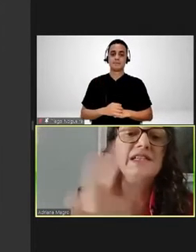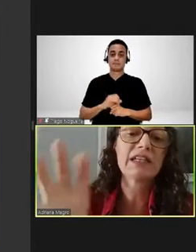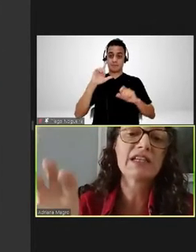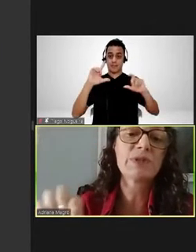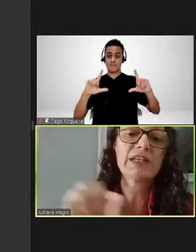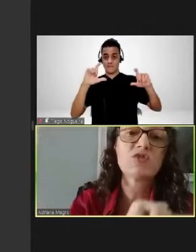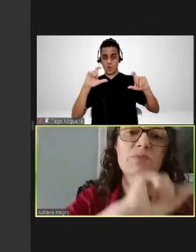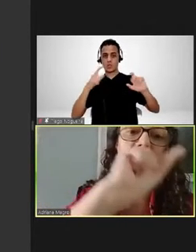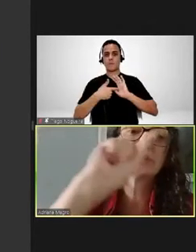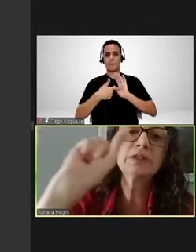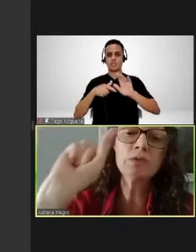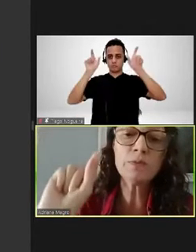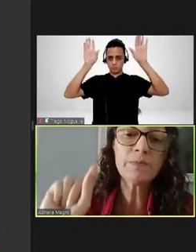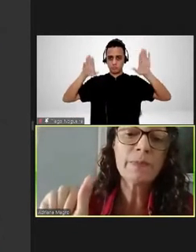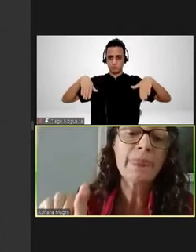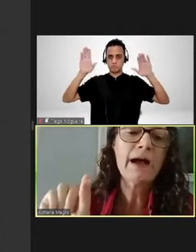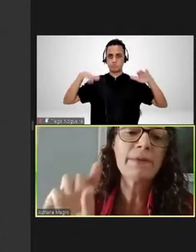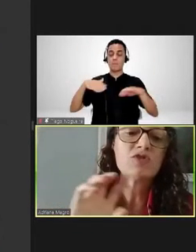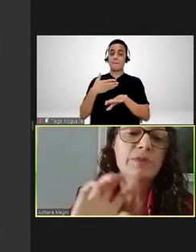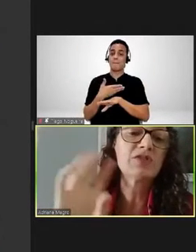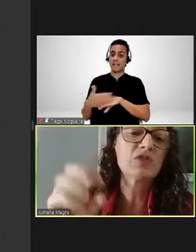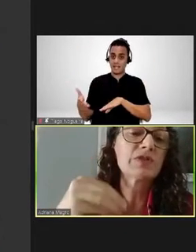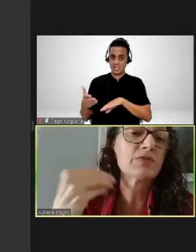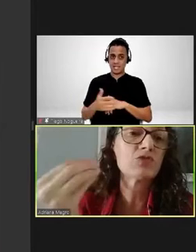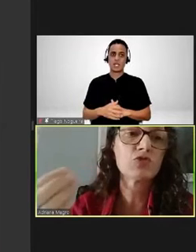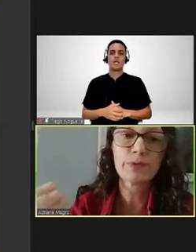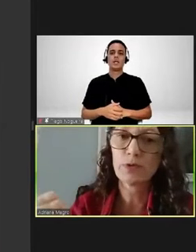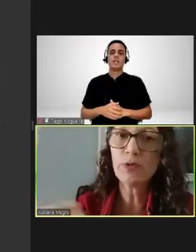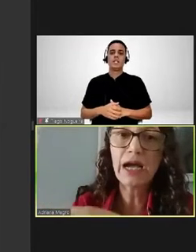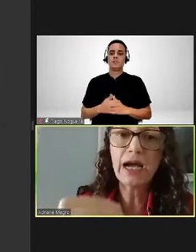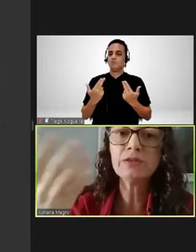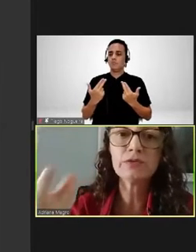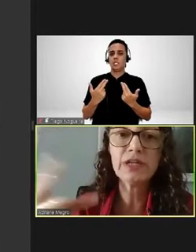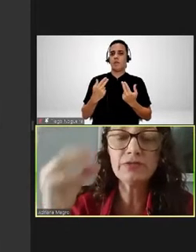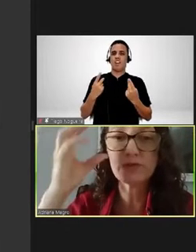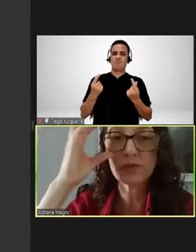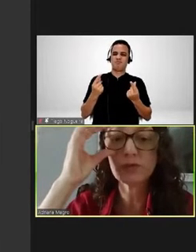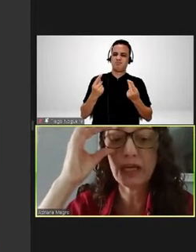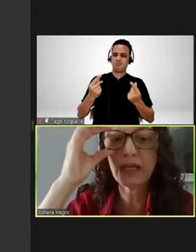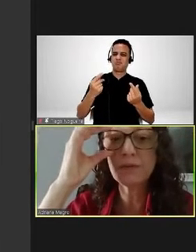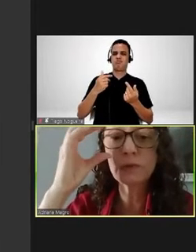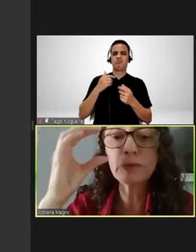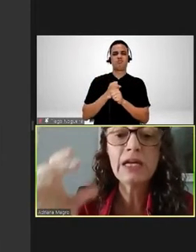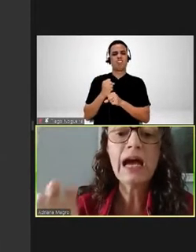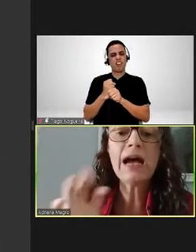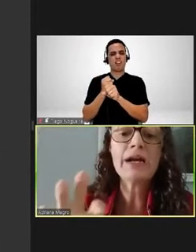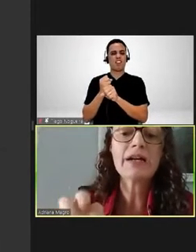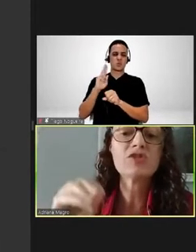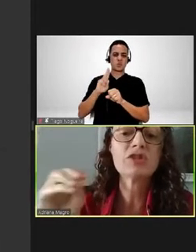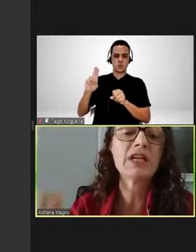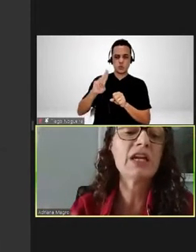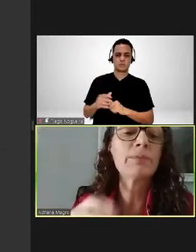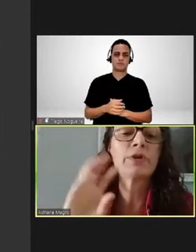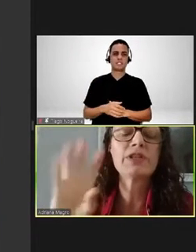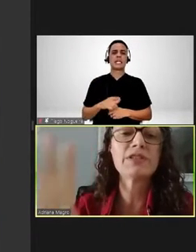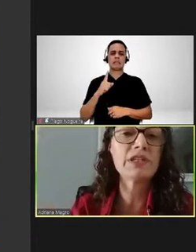apresenta as laterais pintadas de branco, aparentemente em situação de uso prolongado, né, em função do tempo. Há marcas